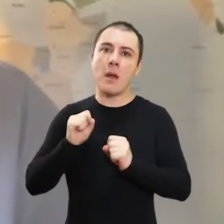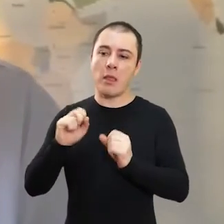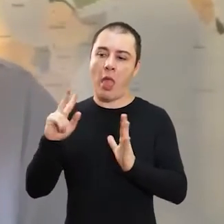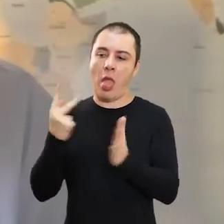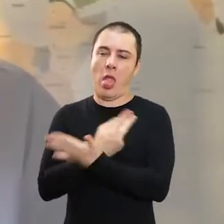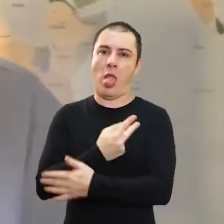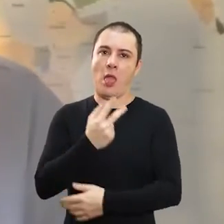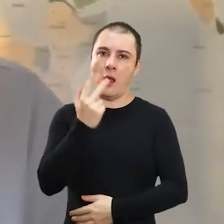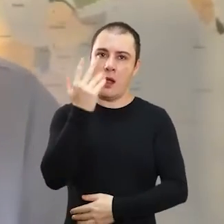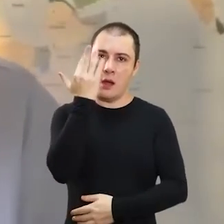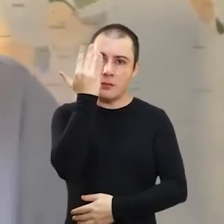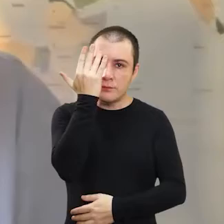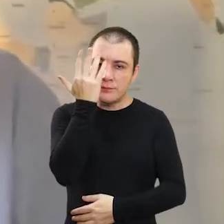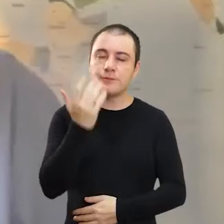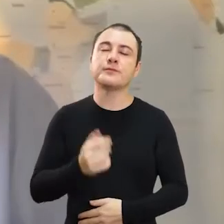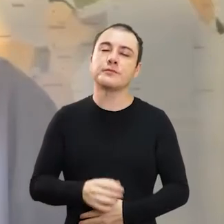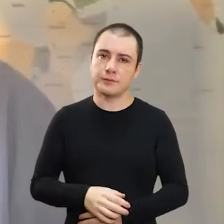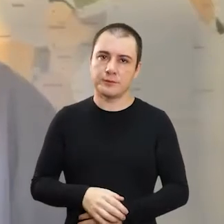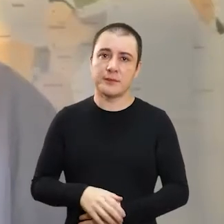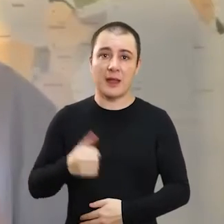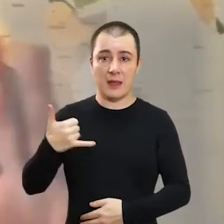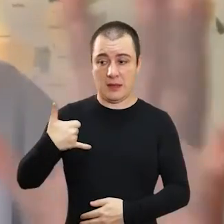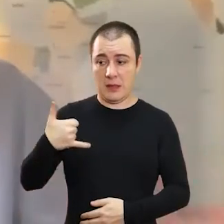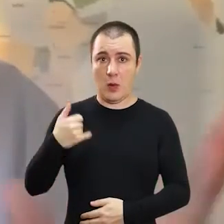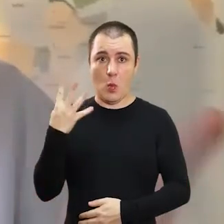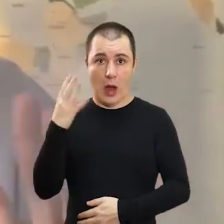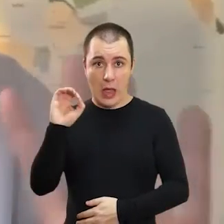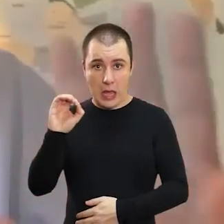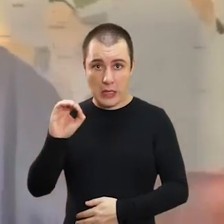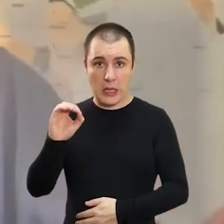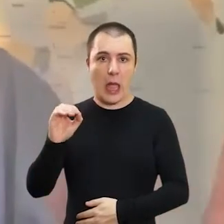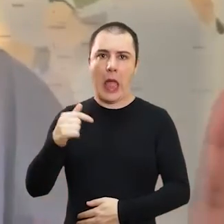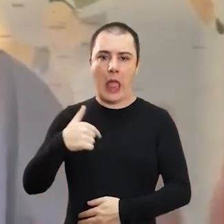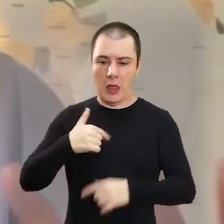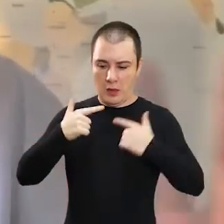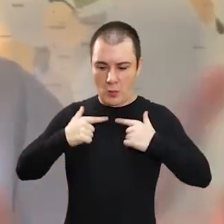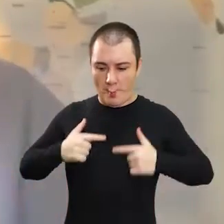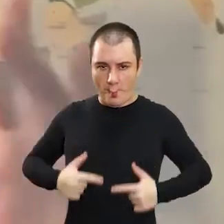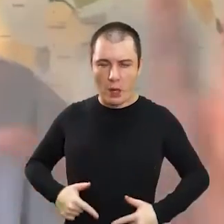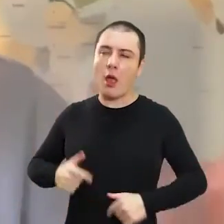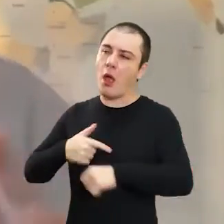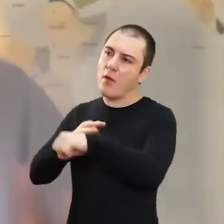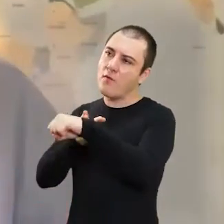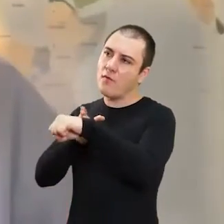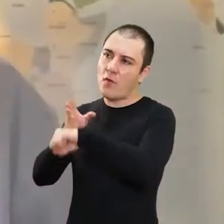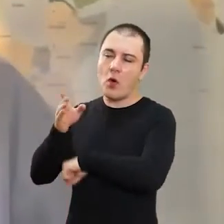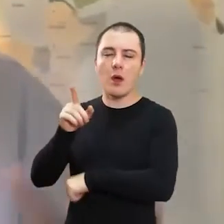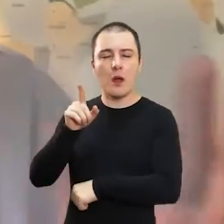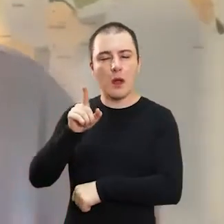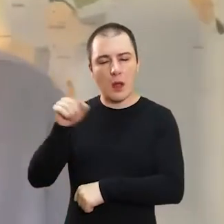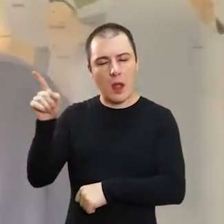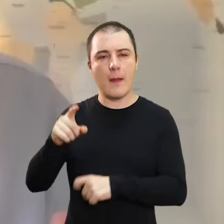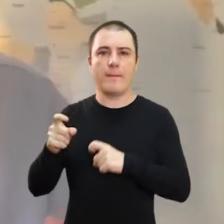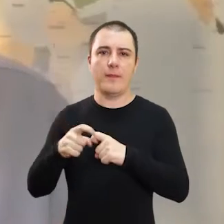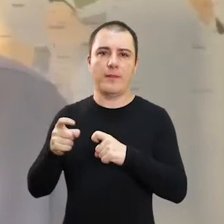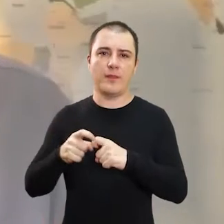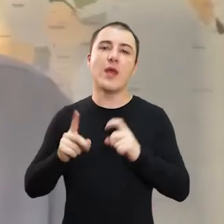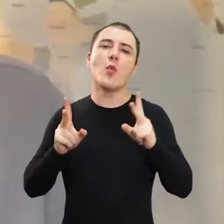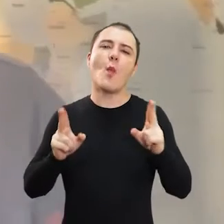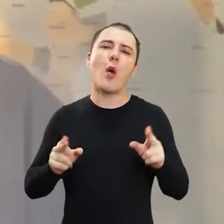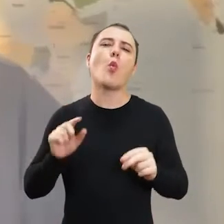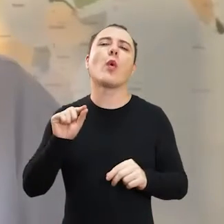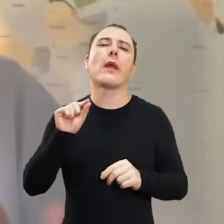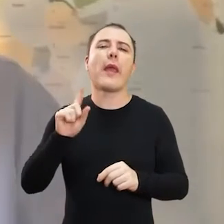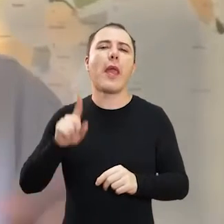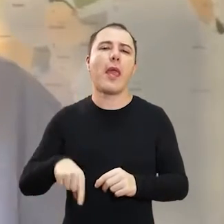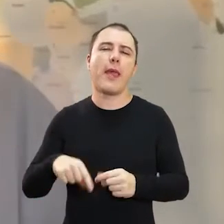glaucoma acontece, né? Então, assim, tem 40 anos, não tem, deixa eu fazer o famoso palavra americana, que todo americano faz, e